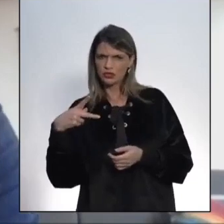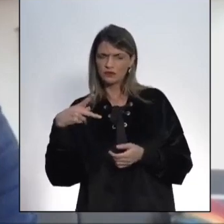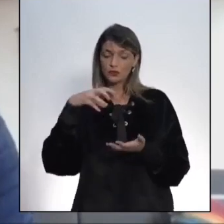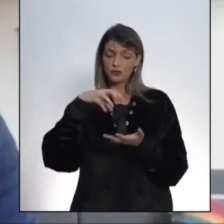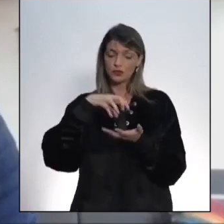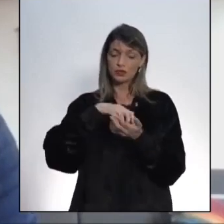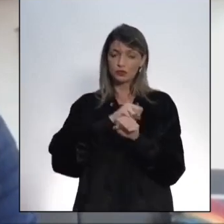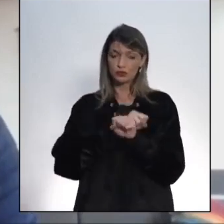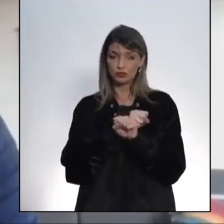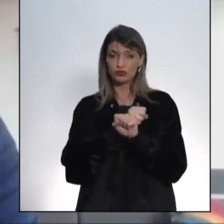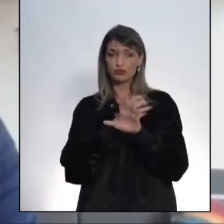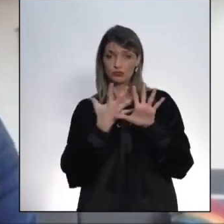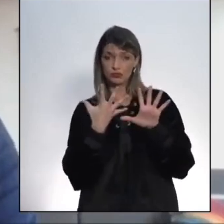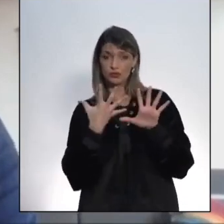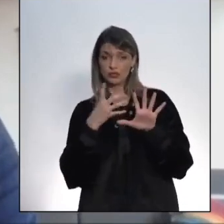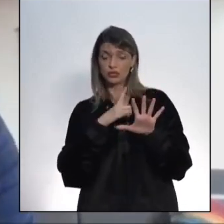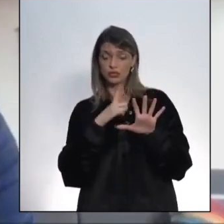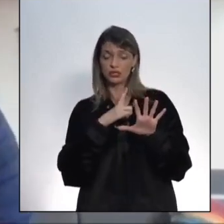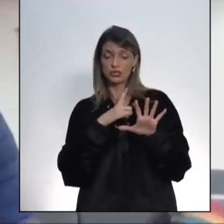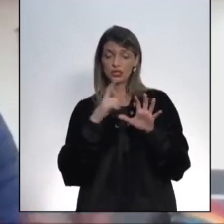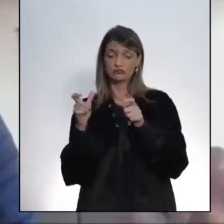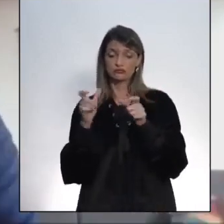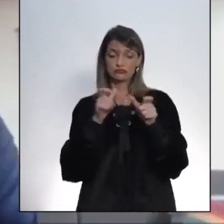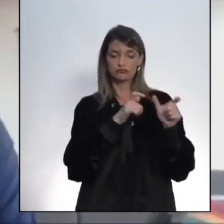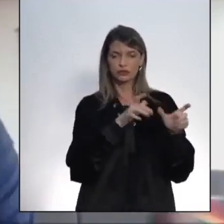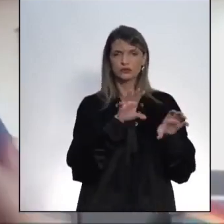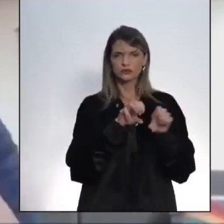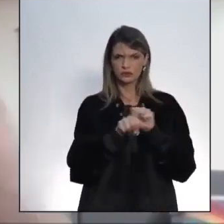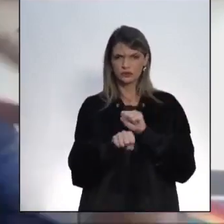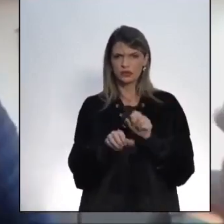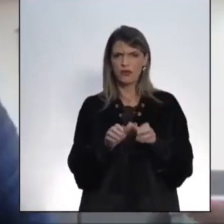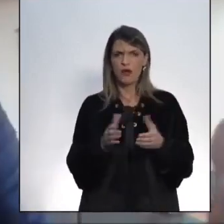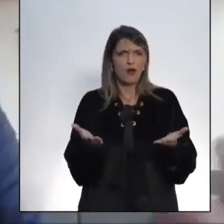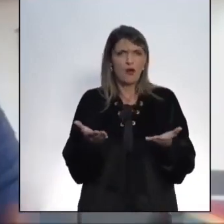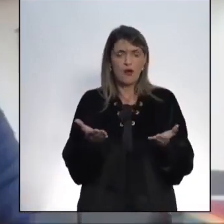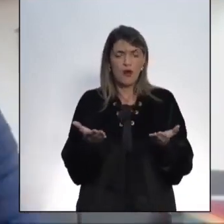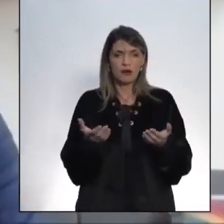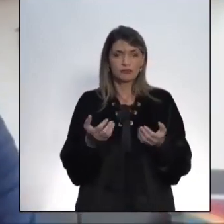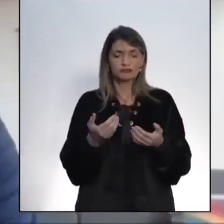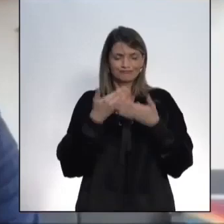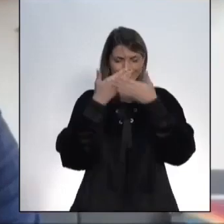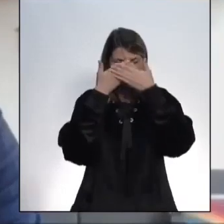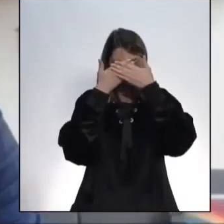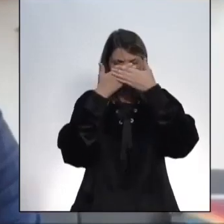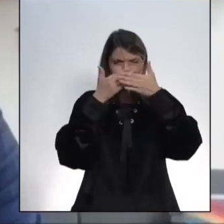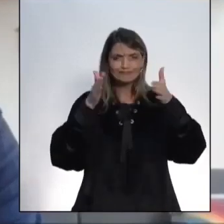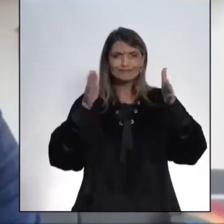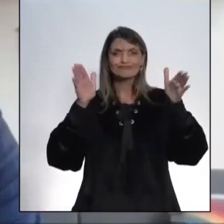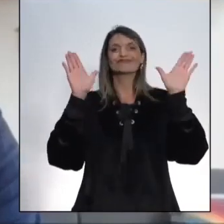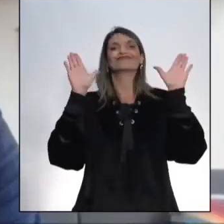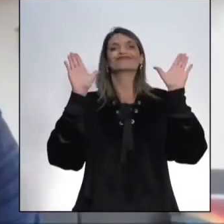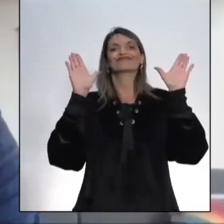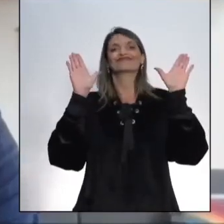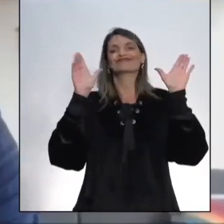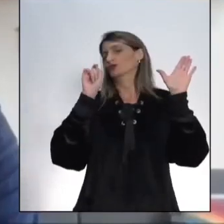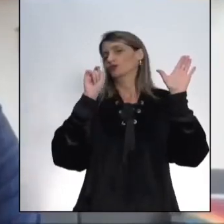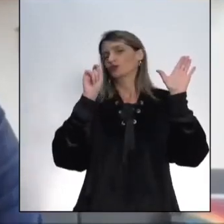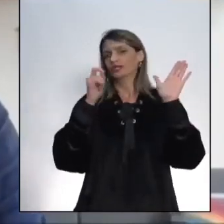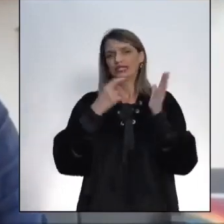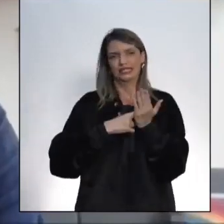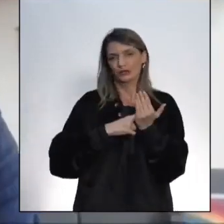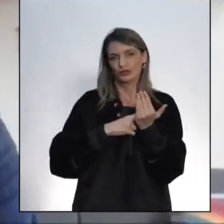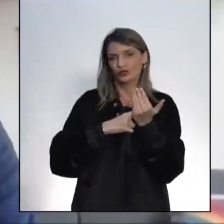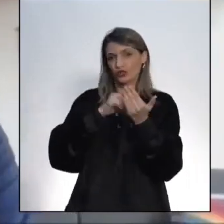Mídias tem os espaços de formação. Então, acho que agora começa a abrir o nosso olhar para o que as tecnologias digitais, as